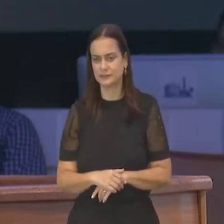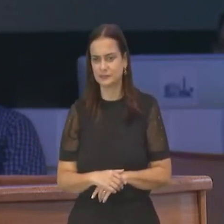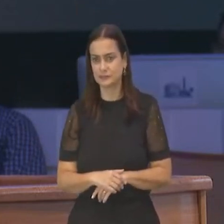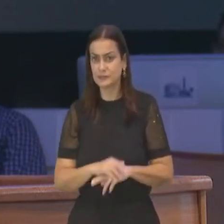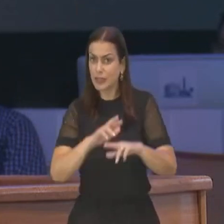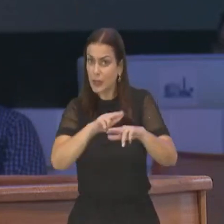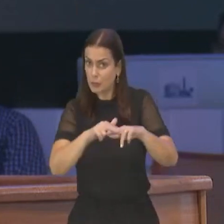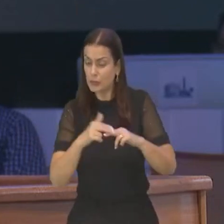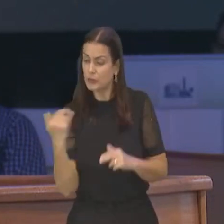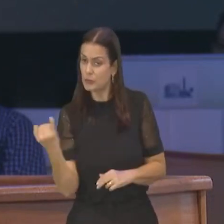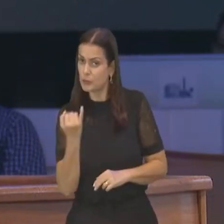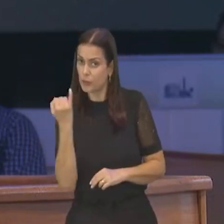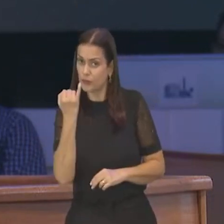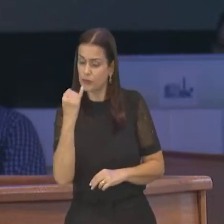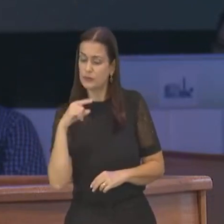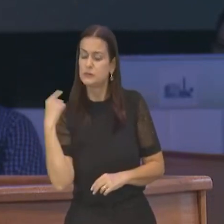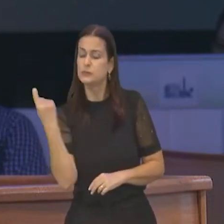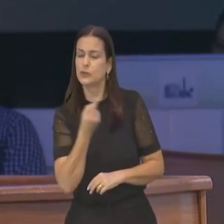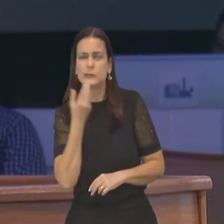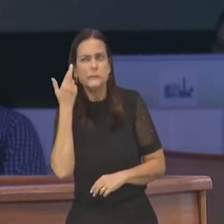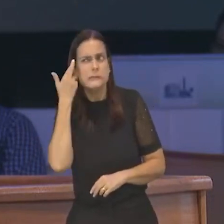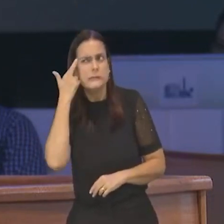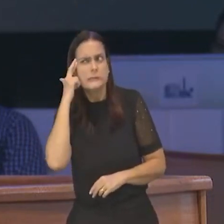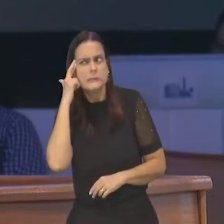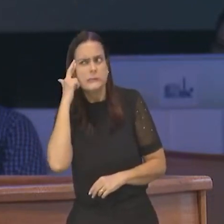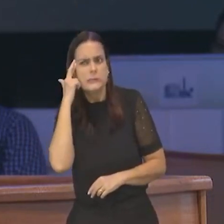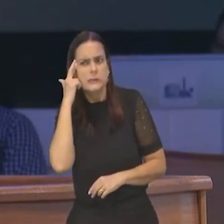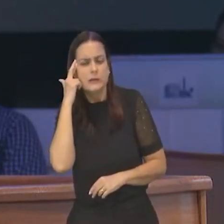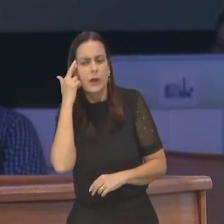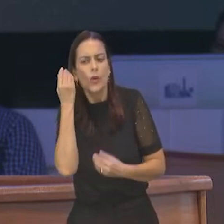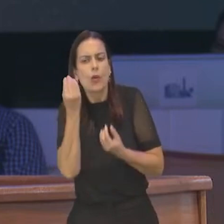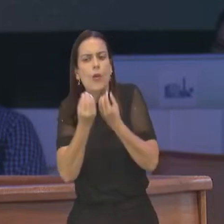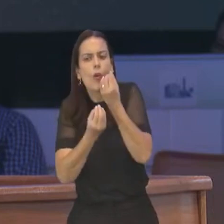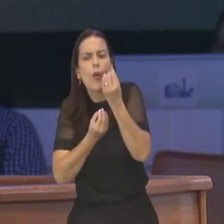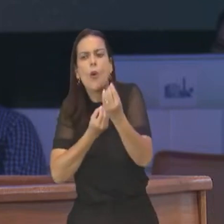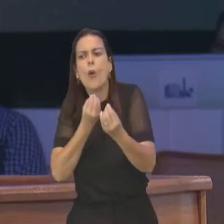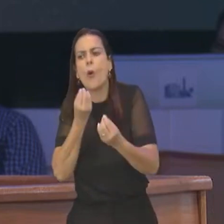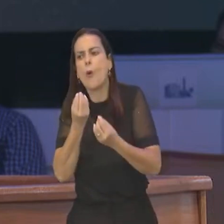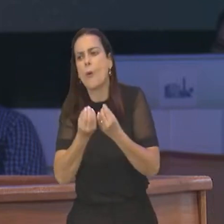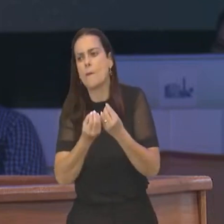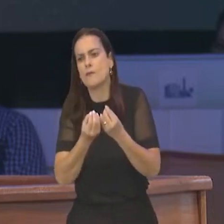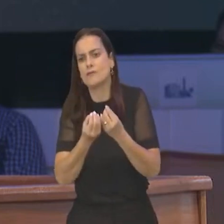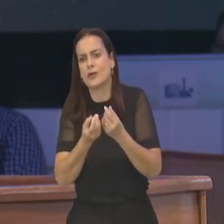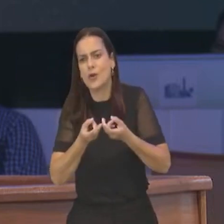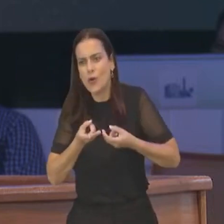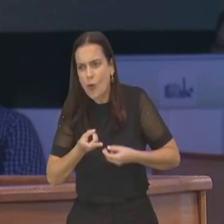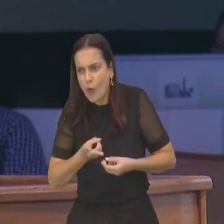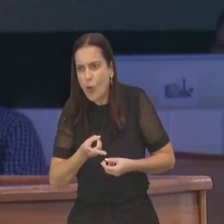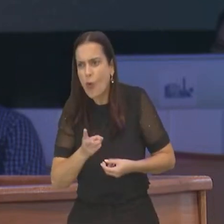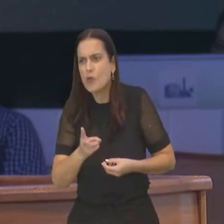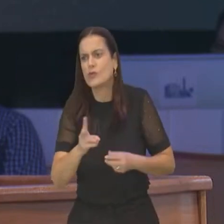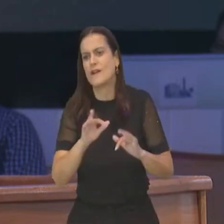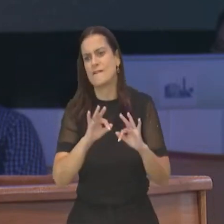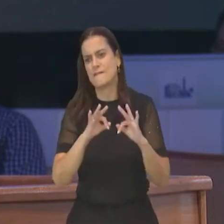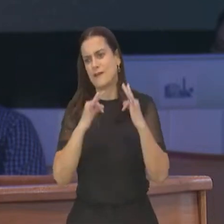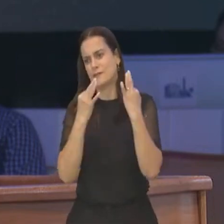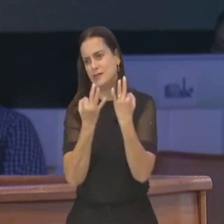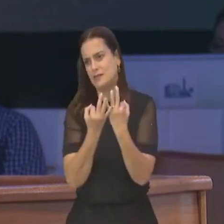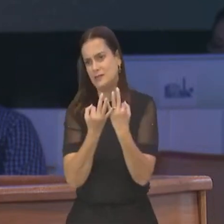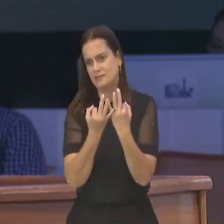Por isso é tão importante nós pensarmos dessa constituição e da manutenção da nossa família, quando